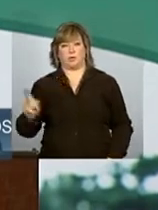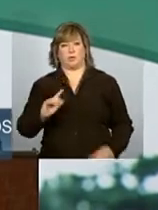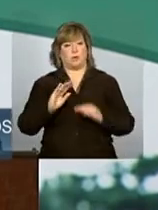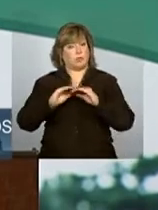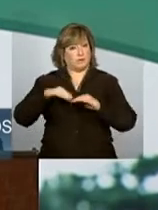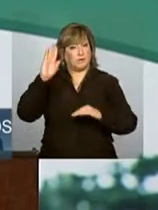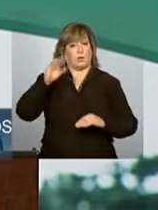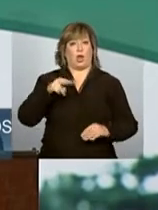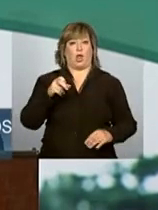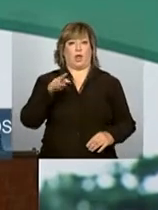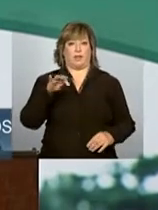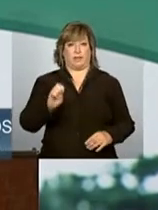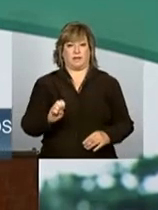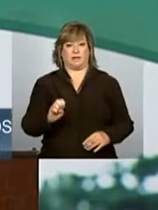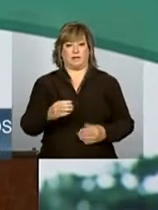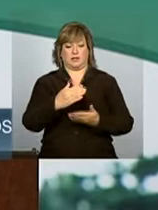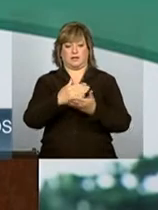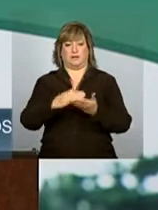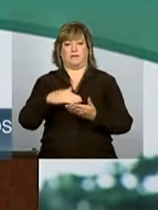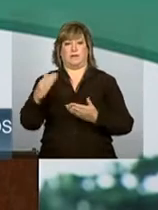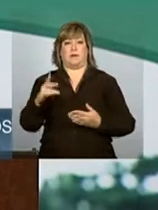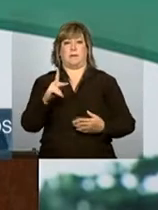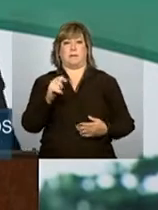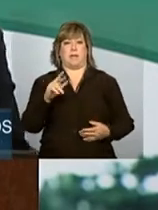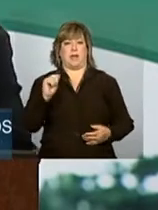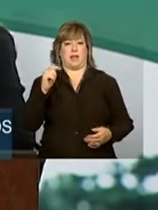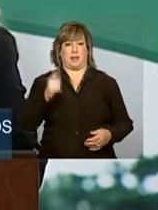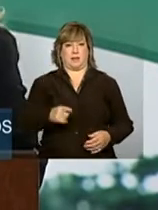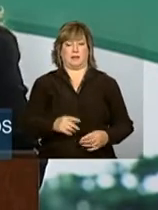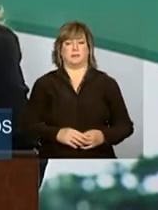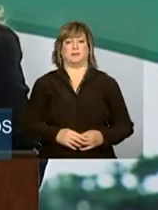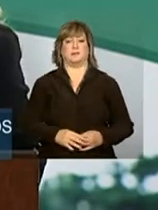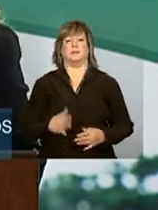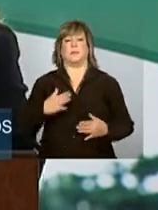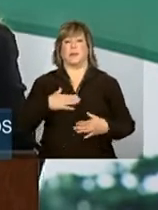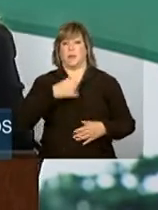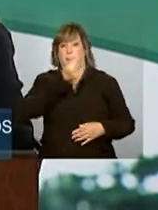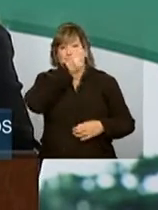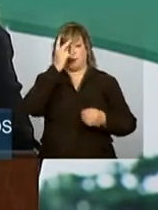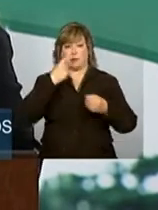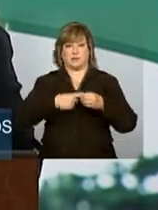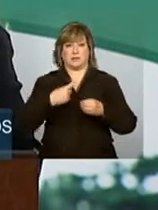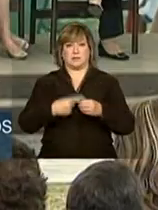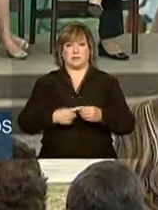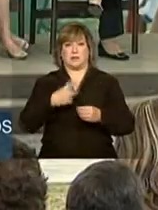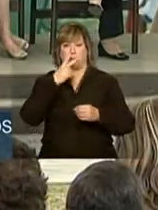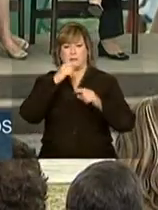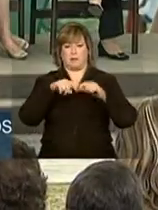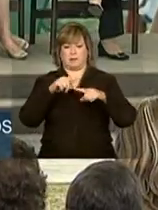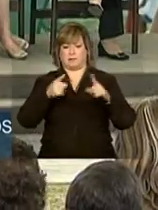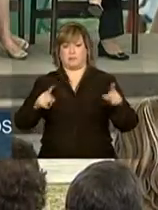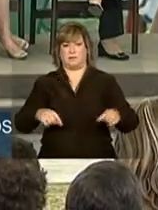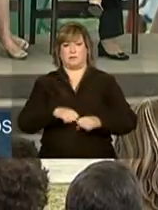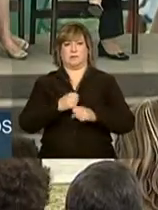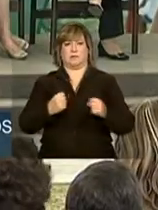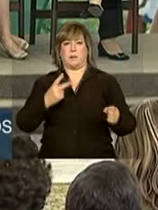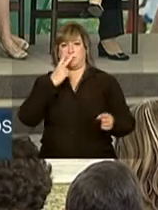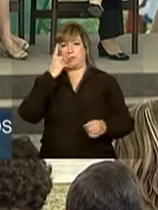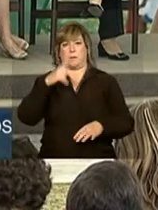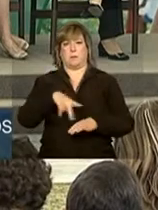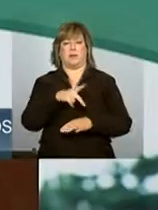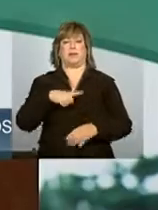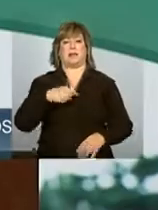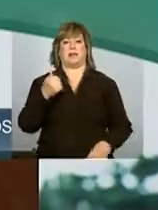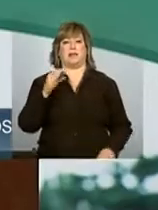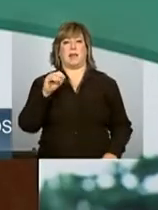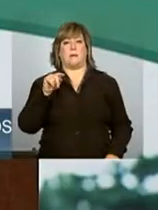Norte, da divisa do Pará. Meu município, presidenta, tem dimensões de um país. Meu município ele tem 10